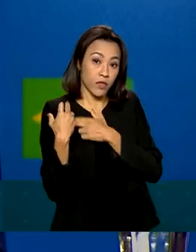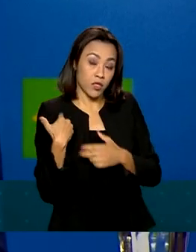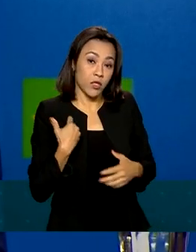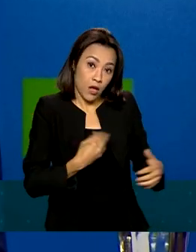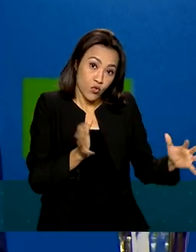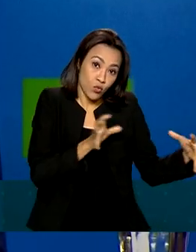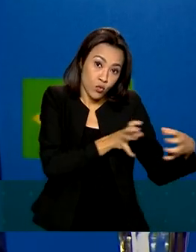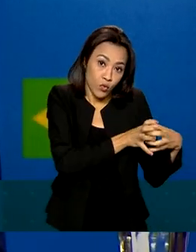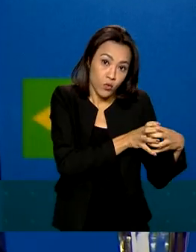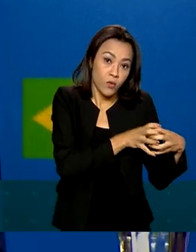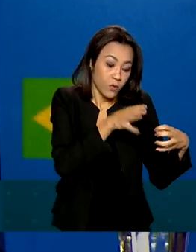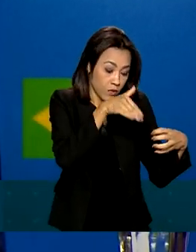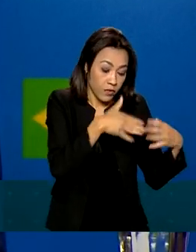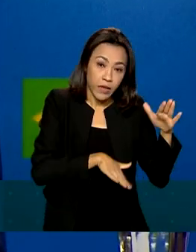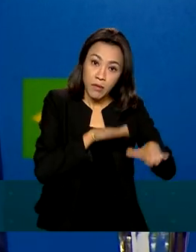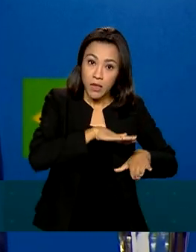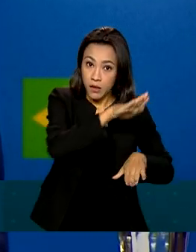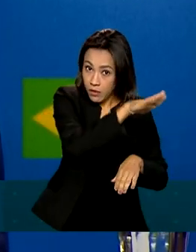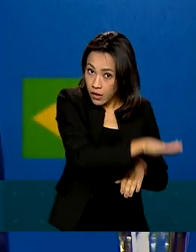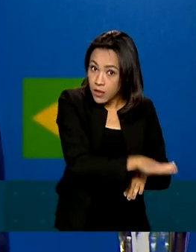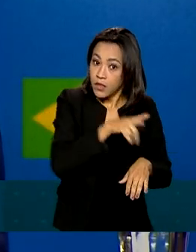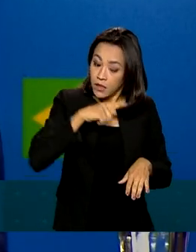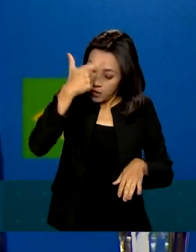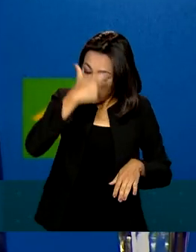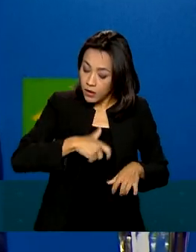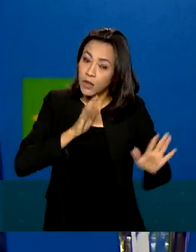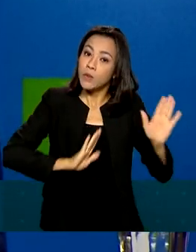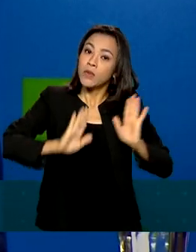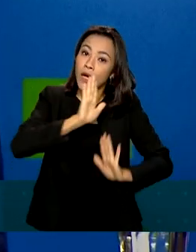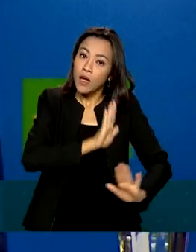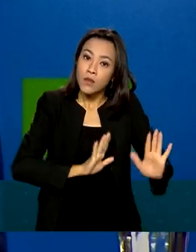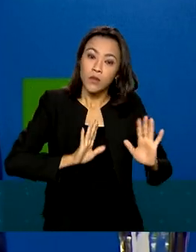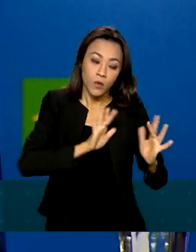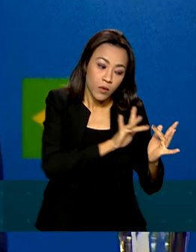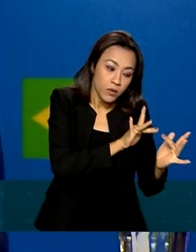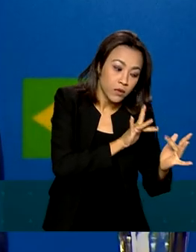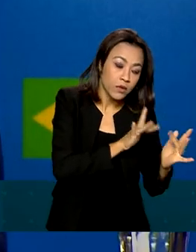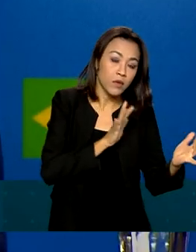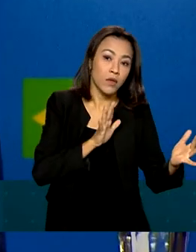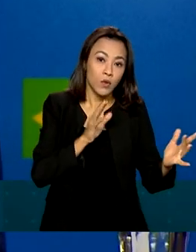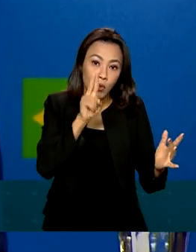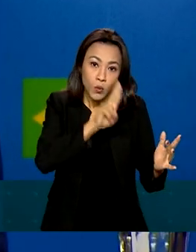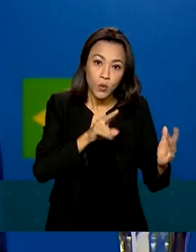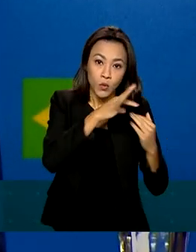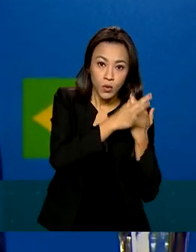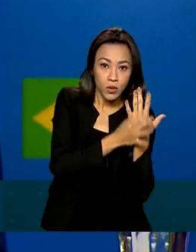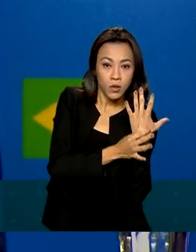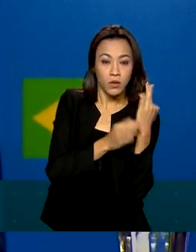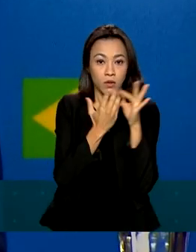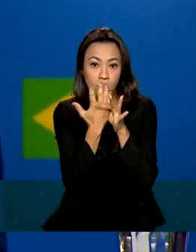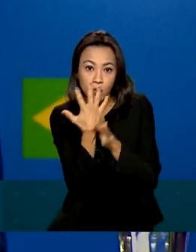depender da idade das crianças, tomarem todo o cuidado, né, com o uso de luvas, né,